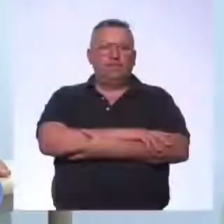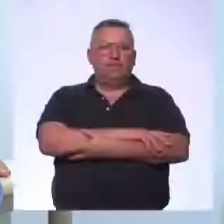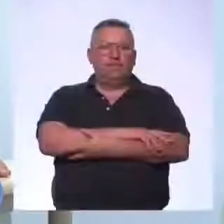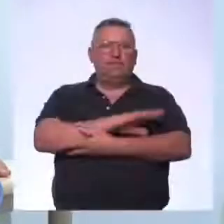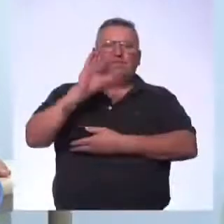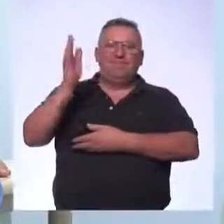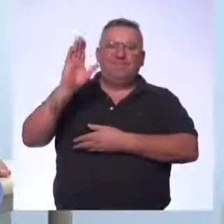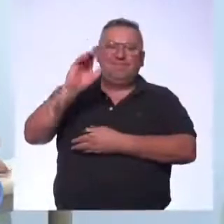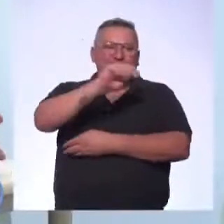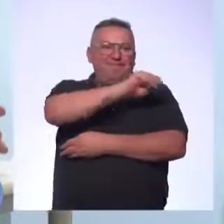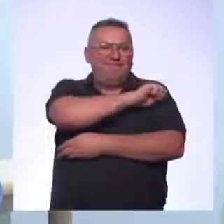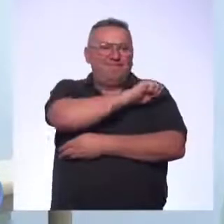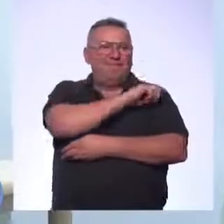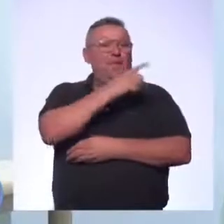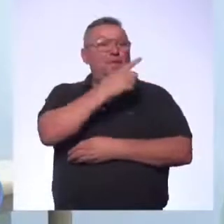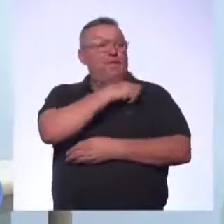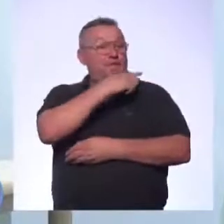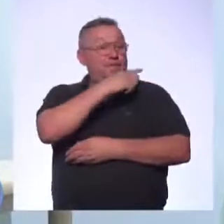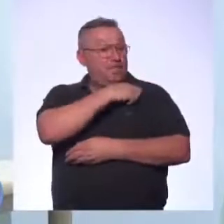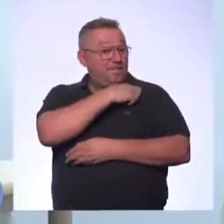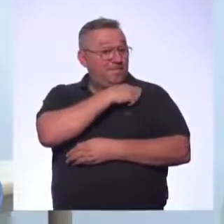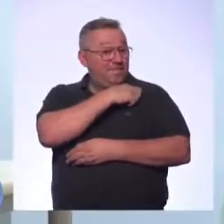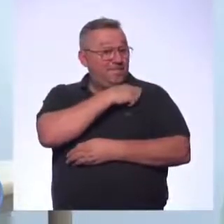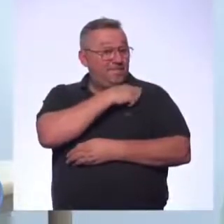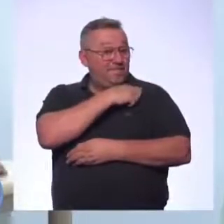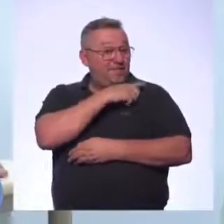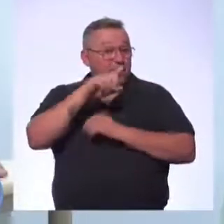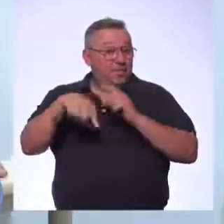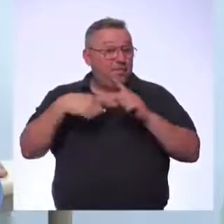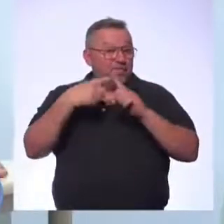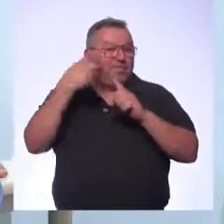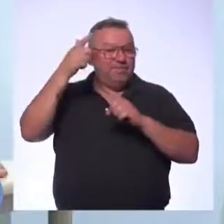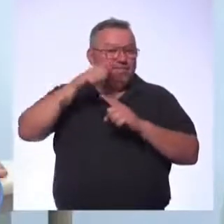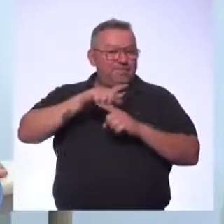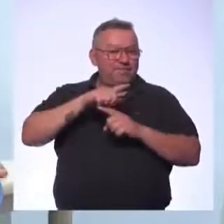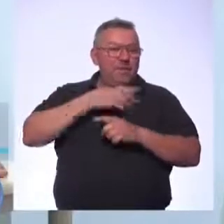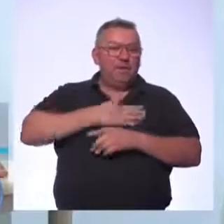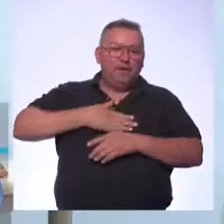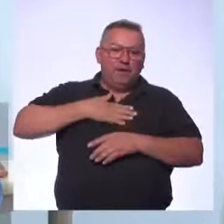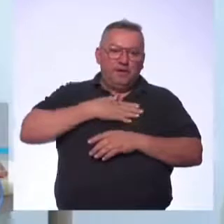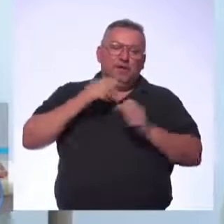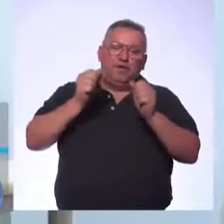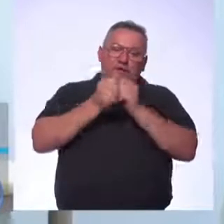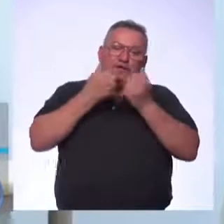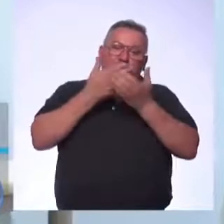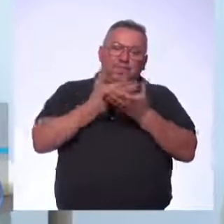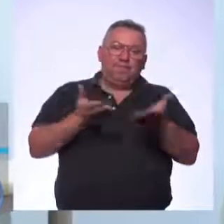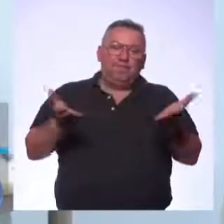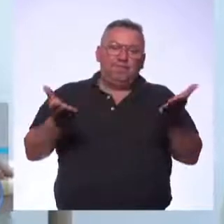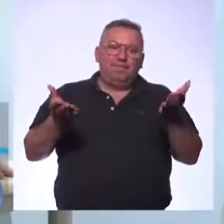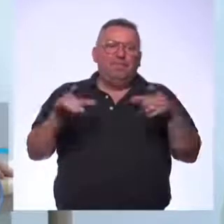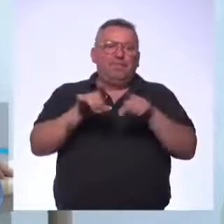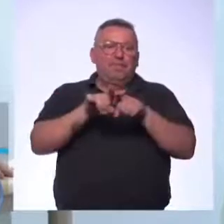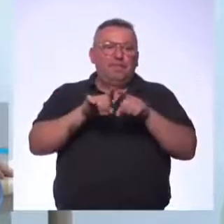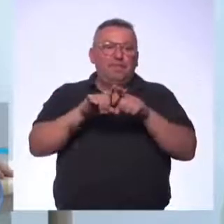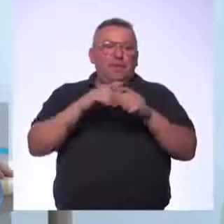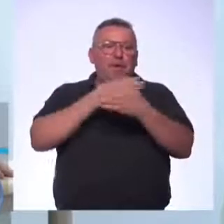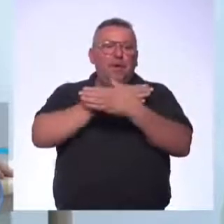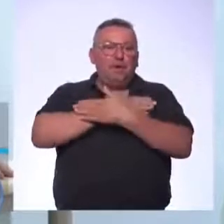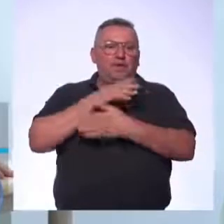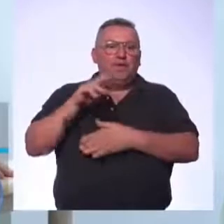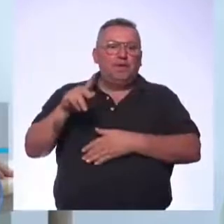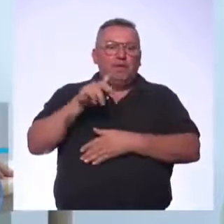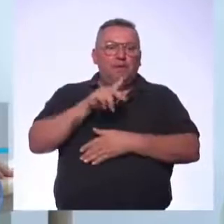Olá, alunos do primeiro ano do ensino médio. Mais uma vez é um prazer estar com vocês aqui. Também um abraço aí para